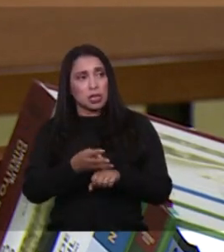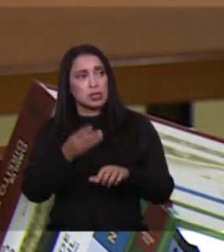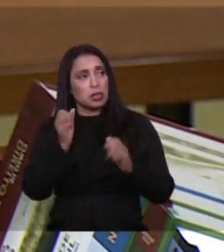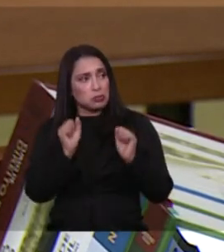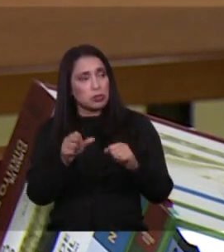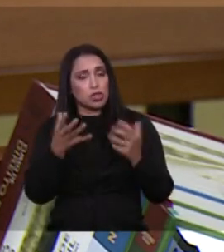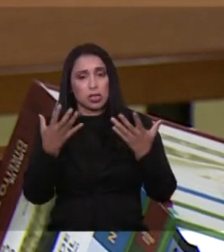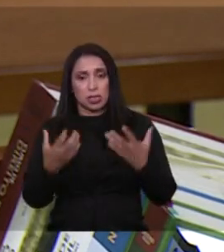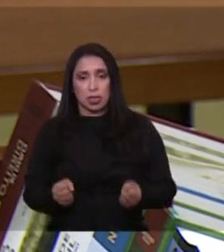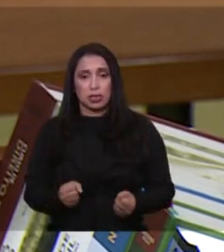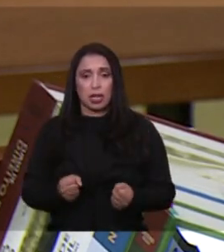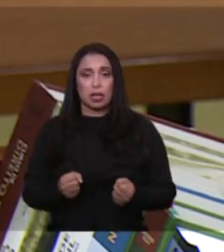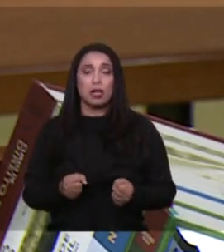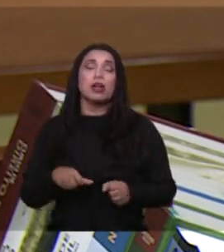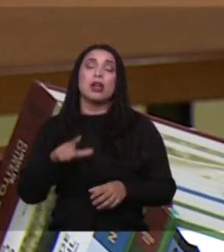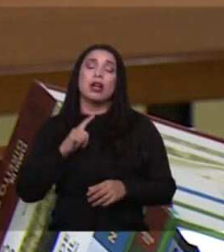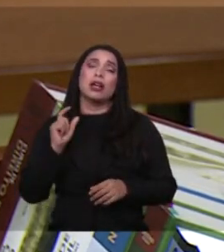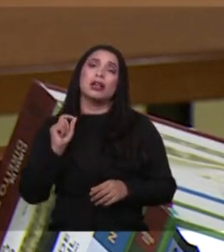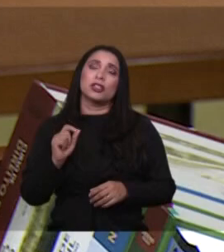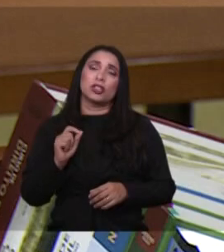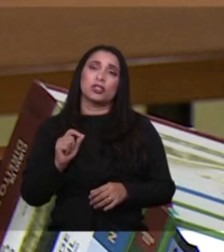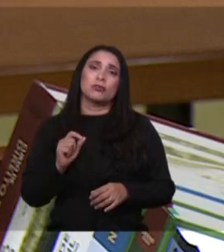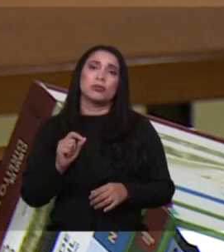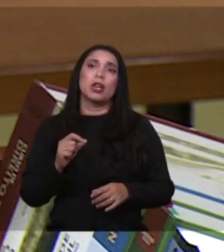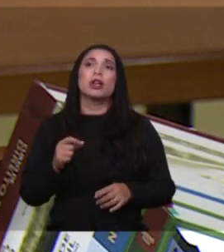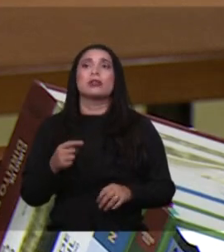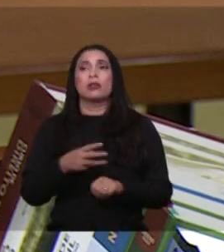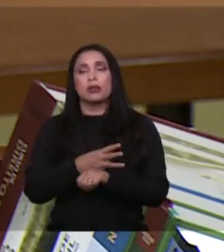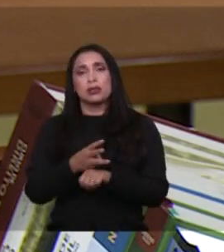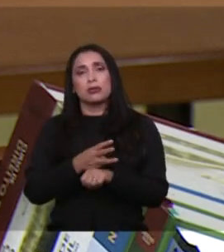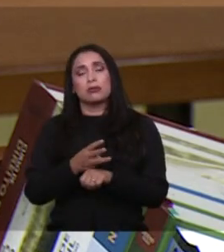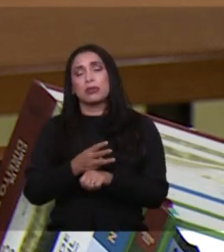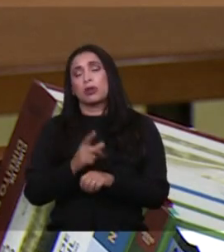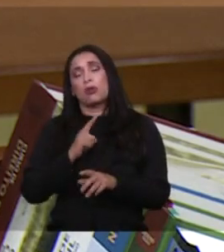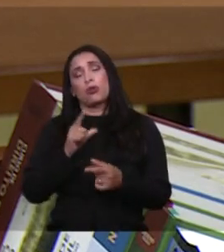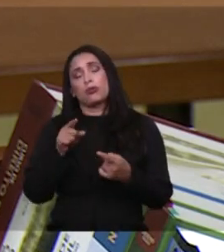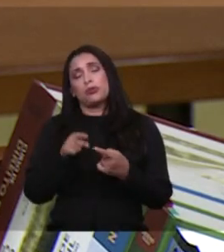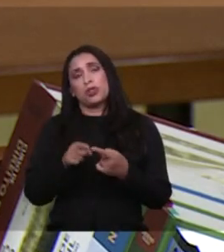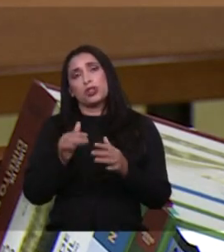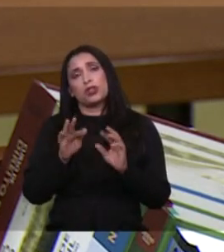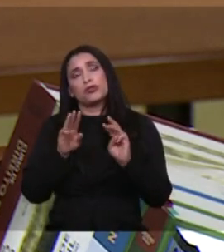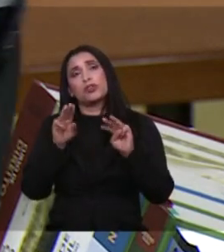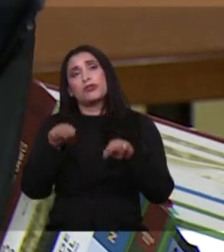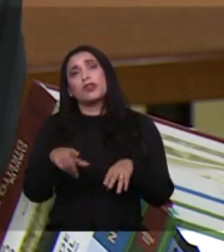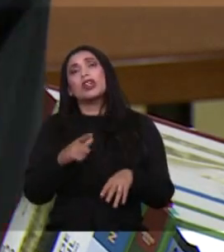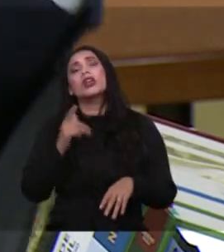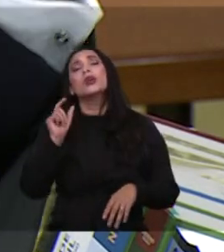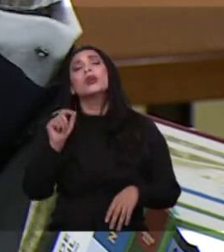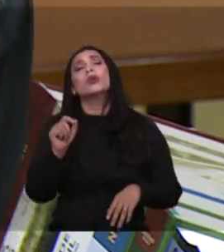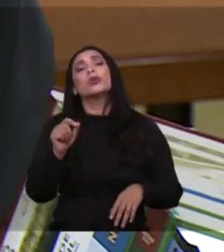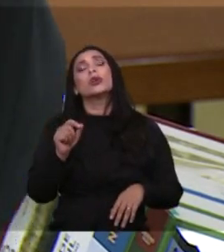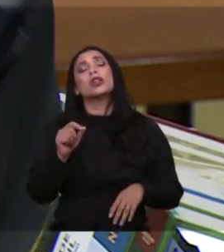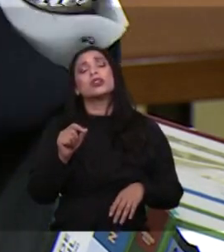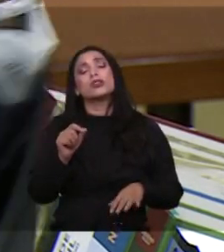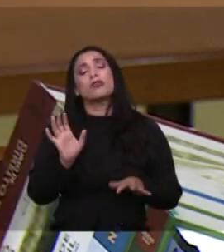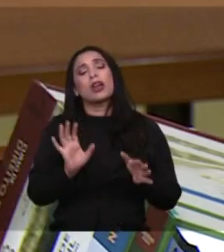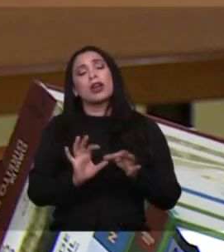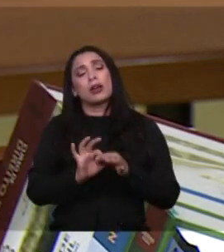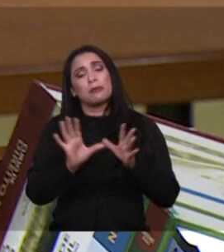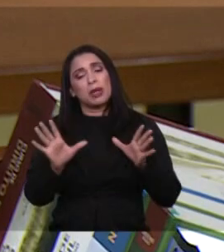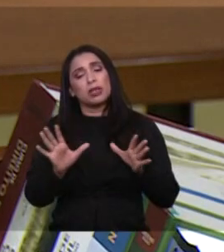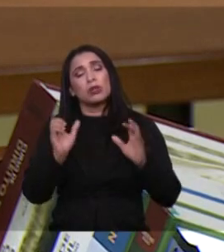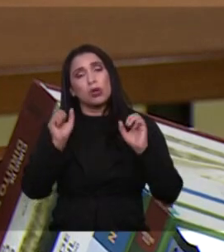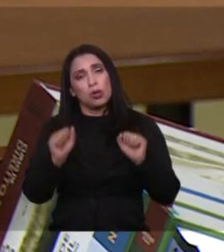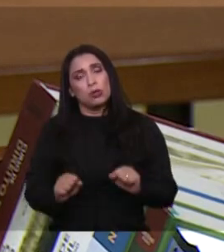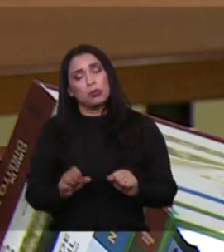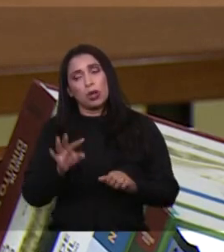ao reconhecermos a possibilidade de terceirização da atividade fim, dissemos, olha, o que tiver em aberto pode aplicar